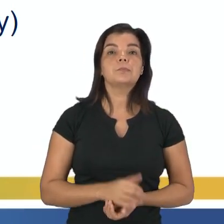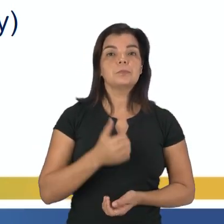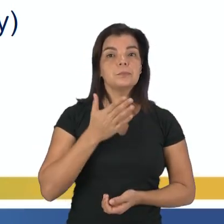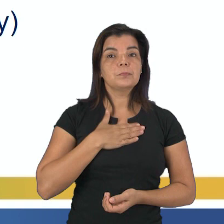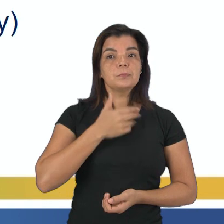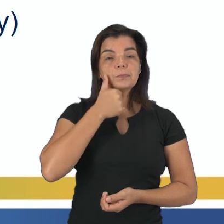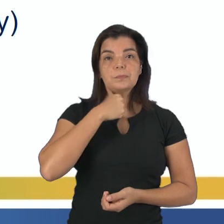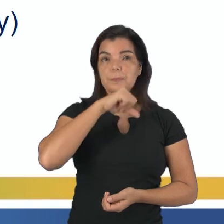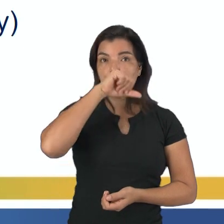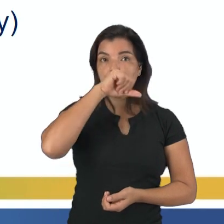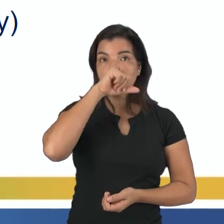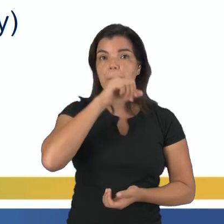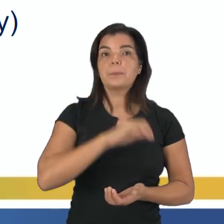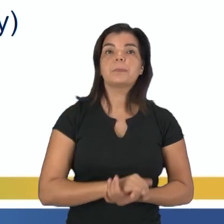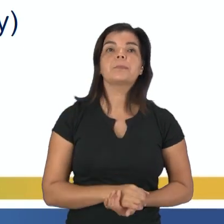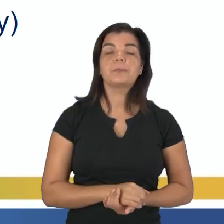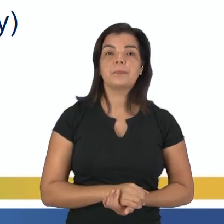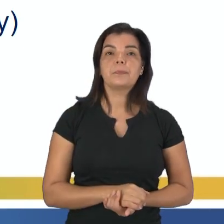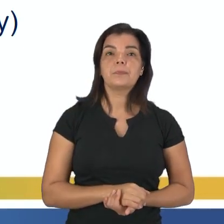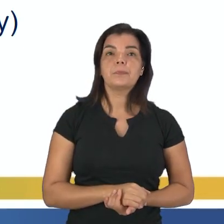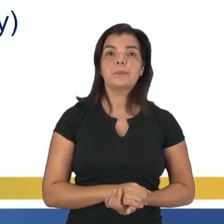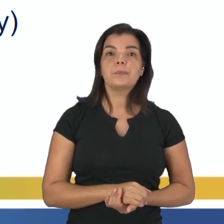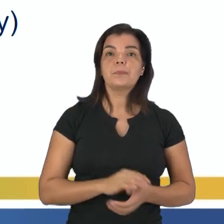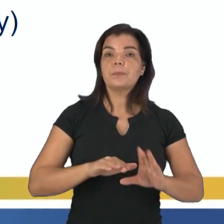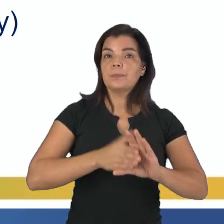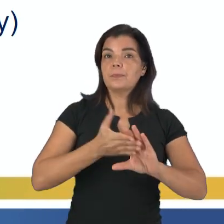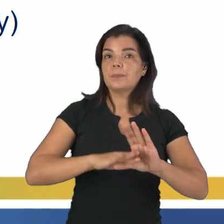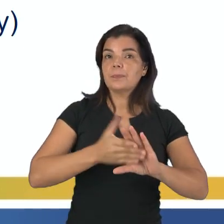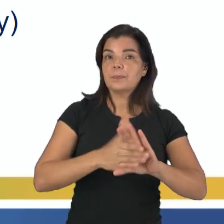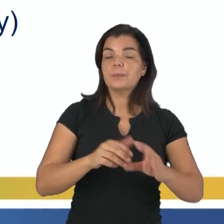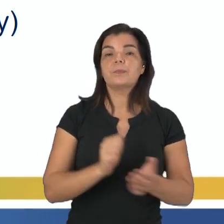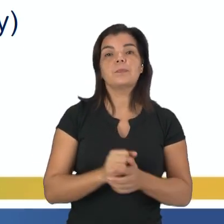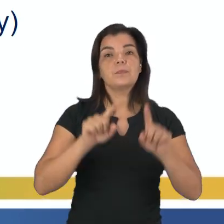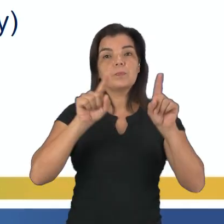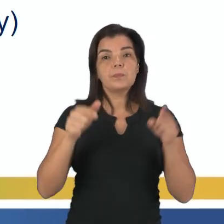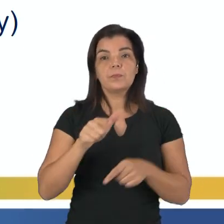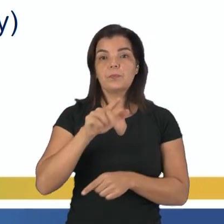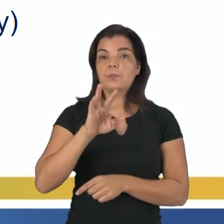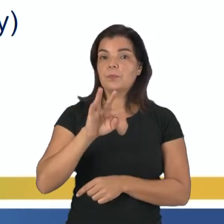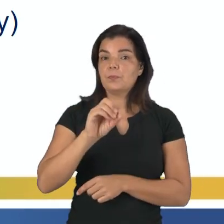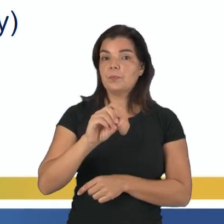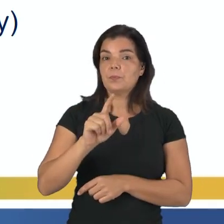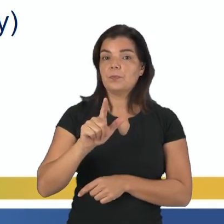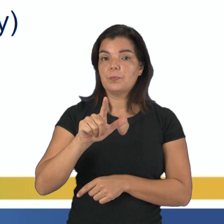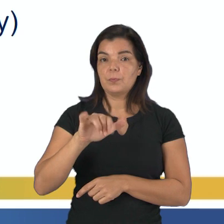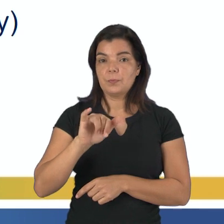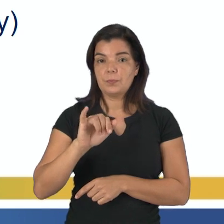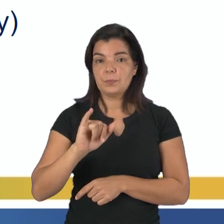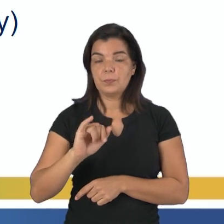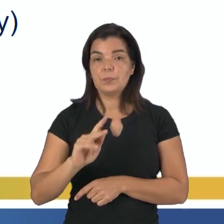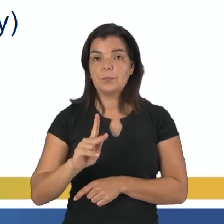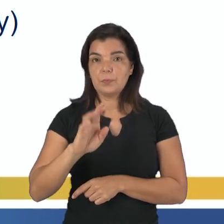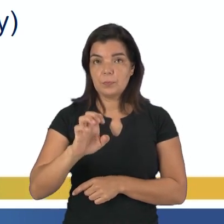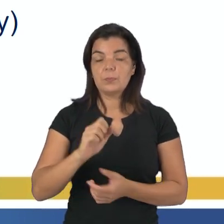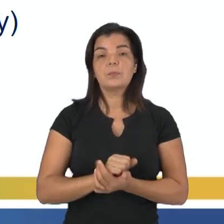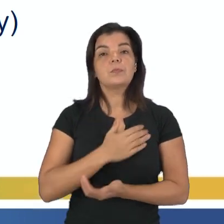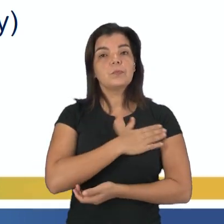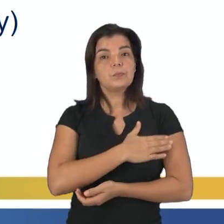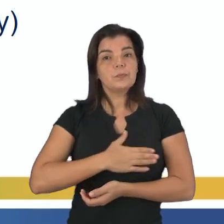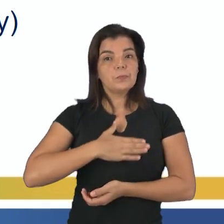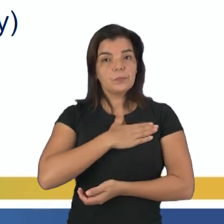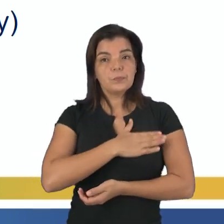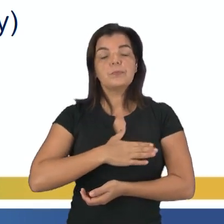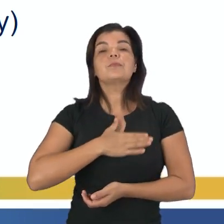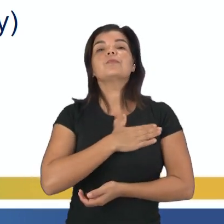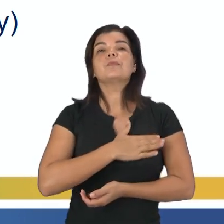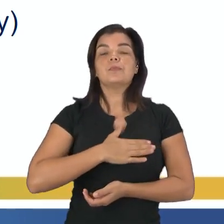minha mãe, to do the dishes, lavar a louça. E entre parênteses nós temos o verbo to like, que é o verbo gostar, que vocês vão